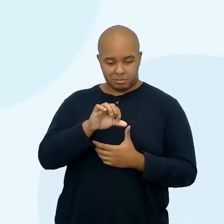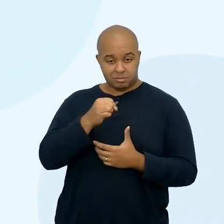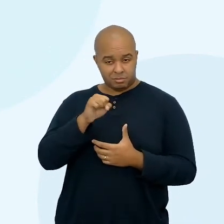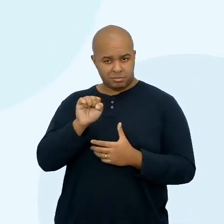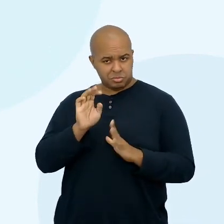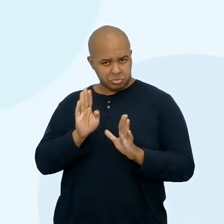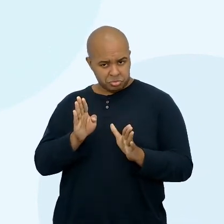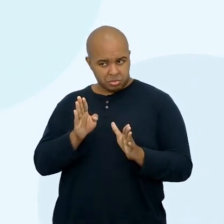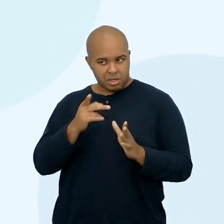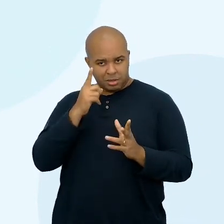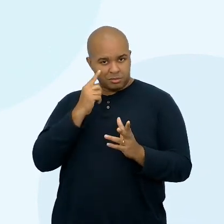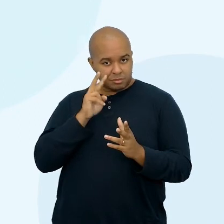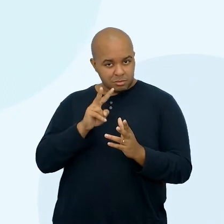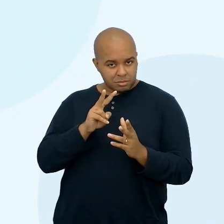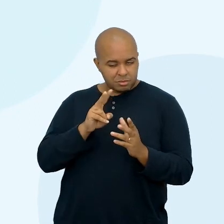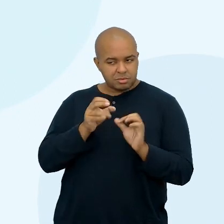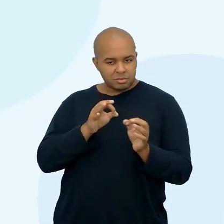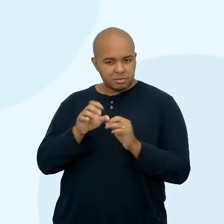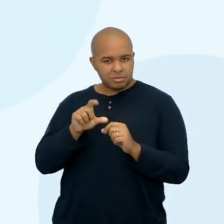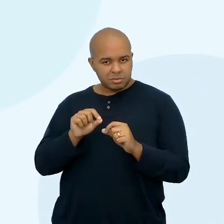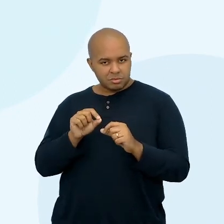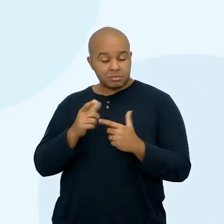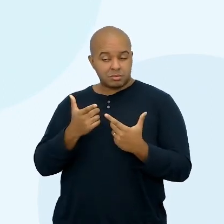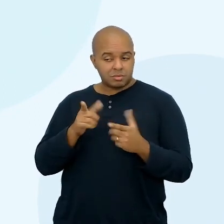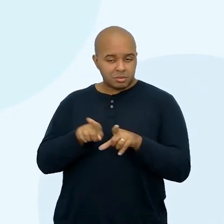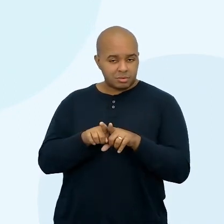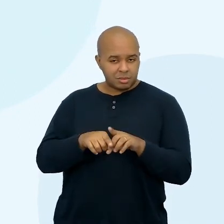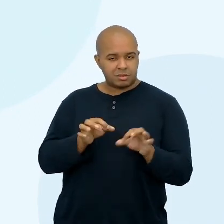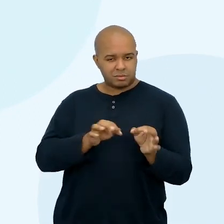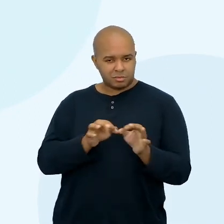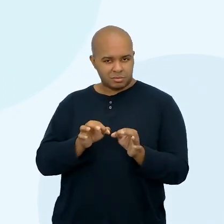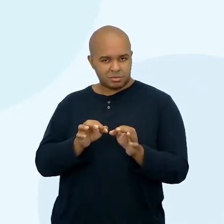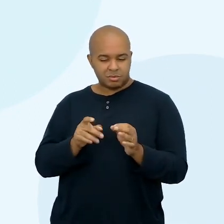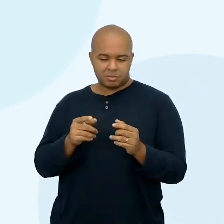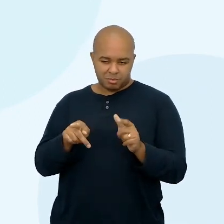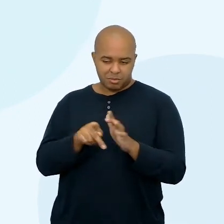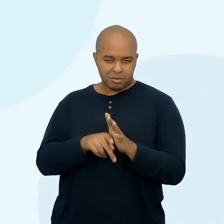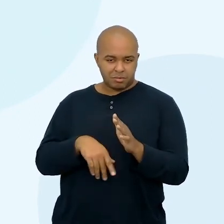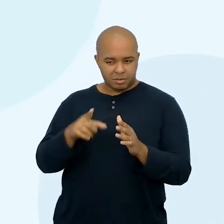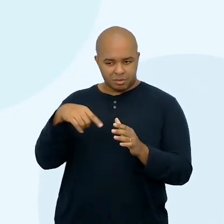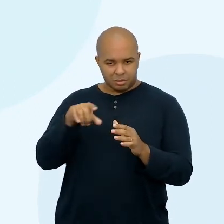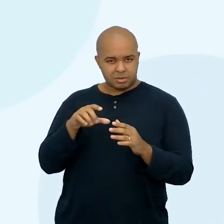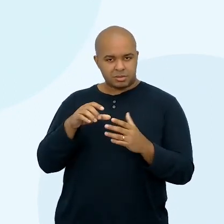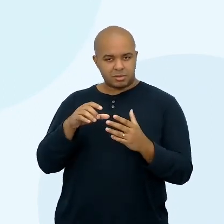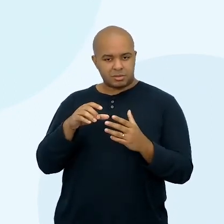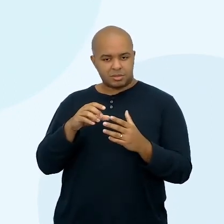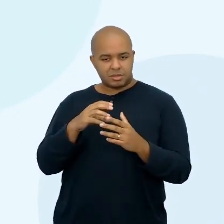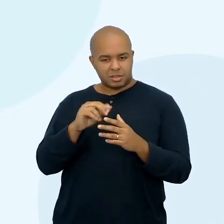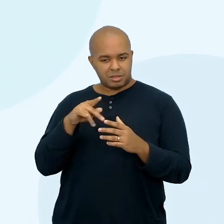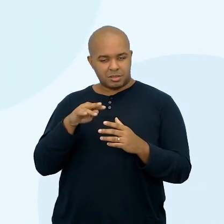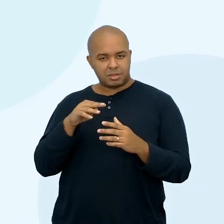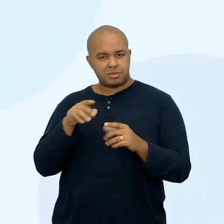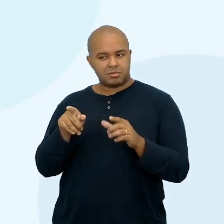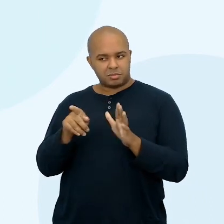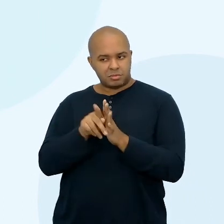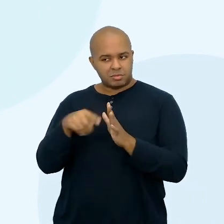populares, ele evita tanto o clientelismo como o paternalismo, porque o povo é colocado